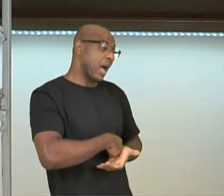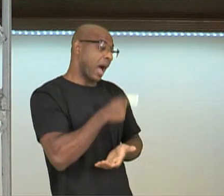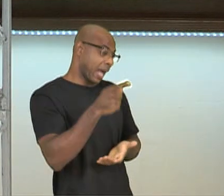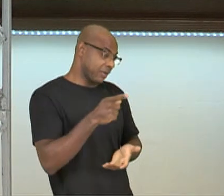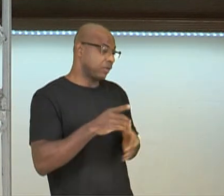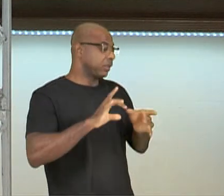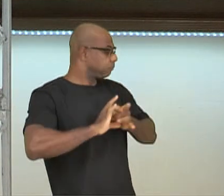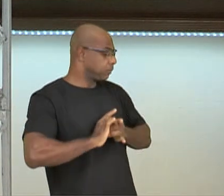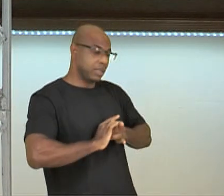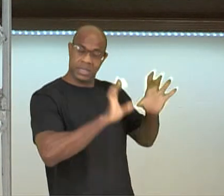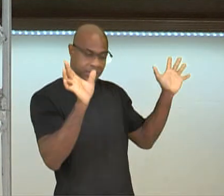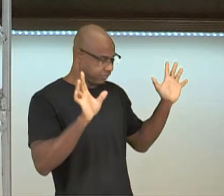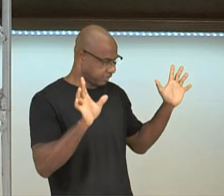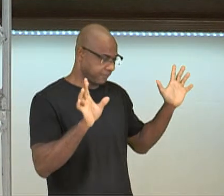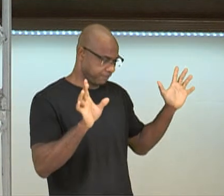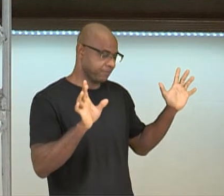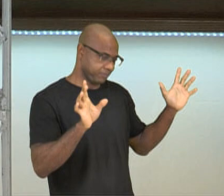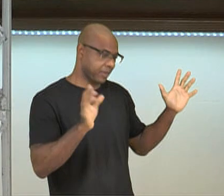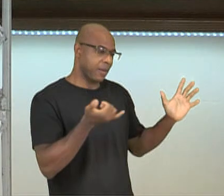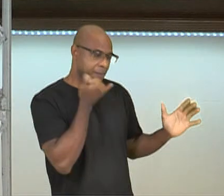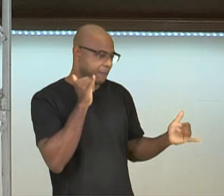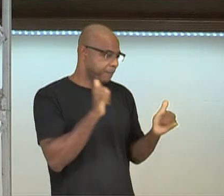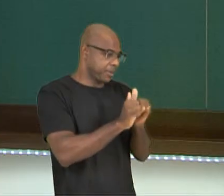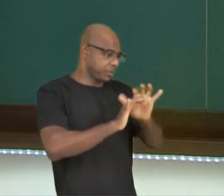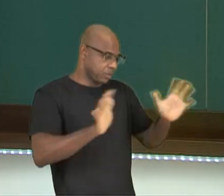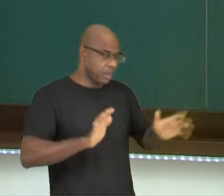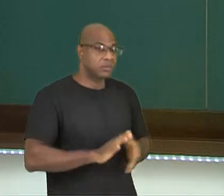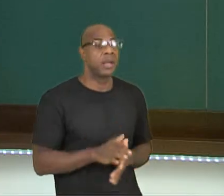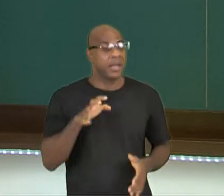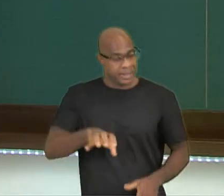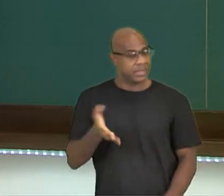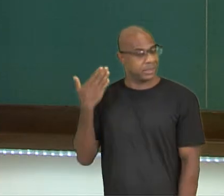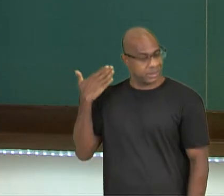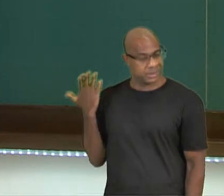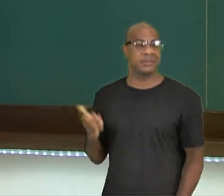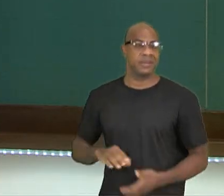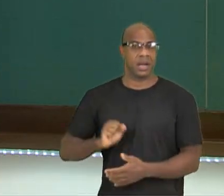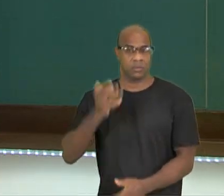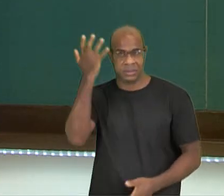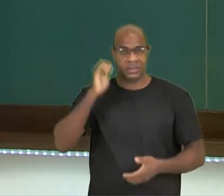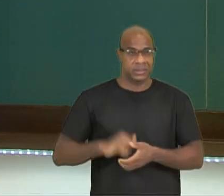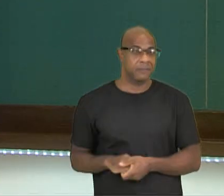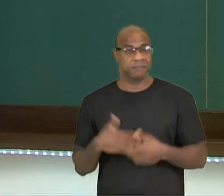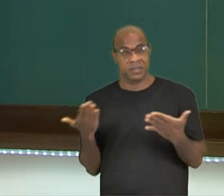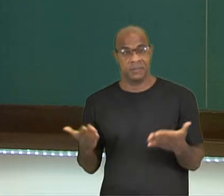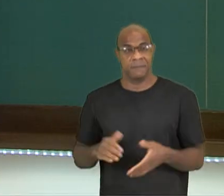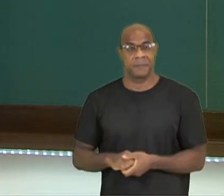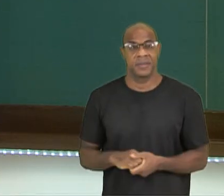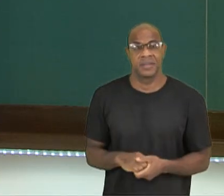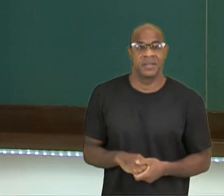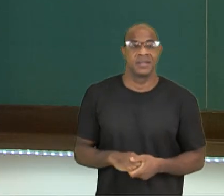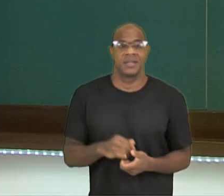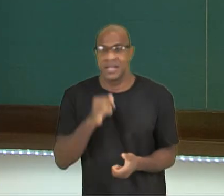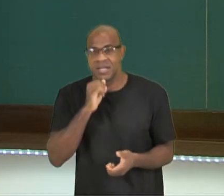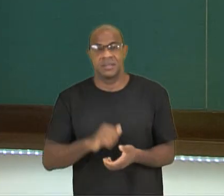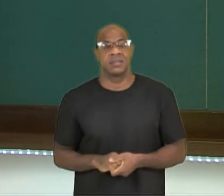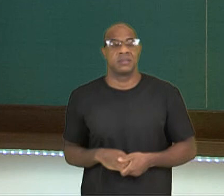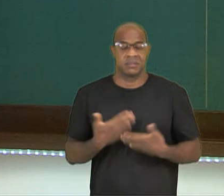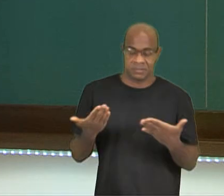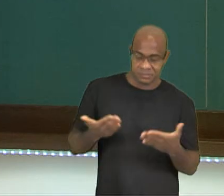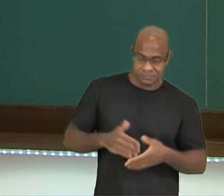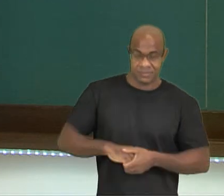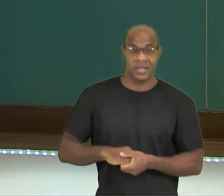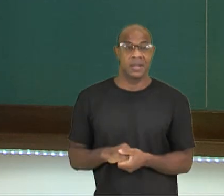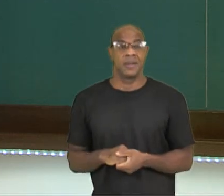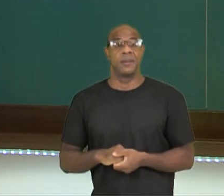das vendas dos cargos para botar a hierarquia dentro da igreja. Então a gente tinha muitos dos Lourenços, dos Médicis,